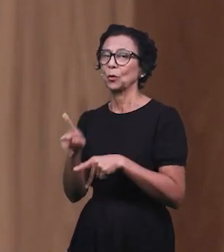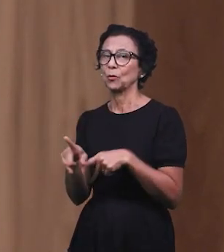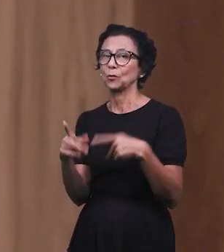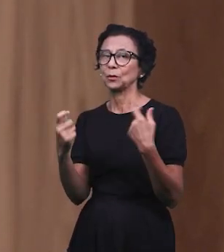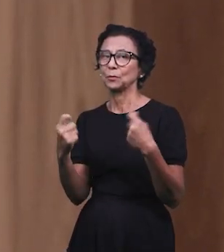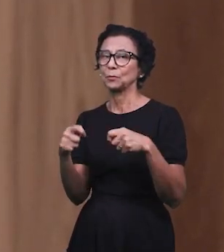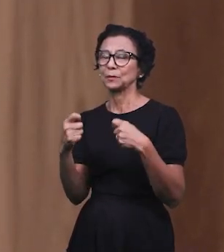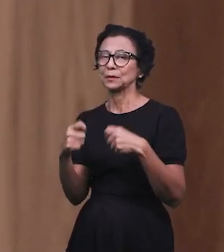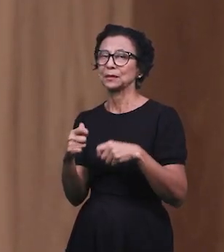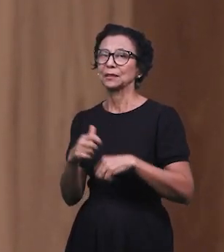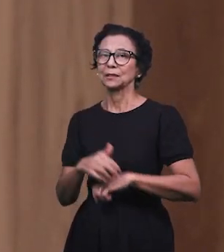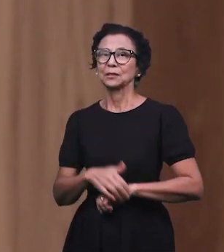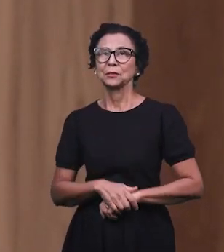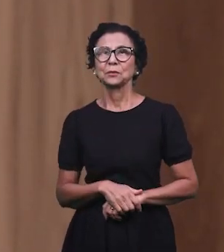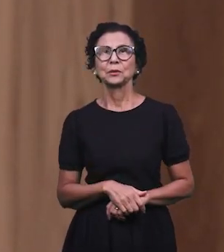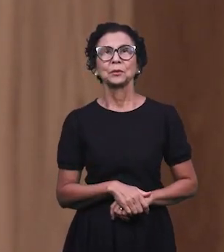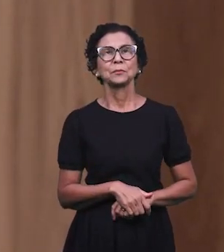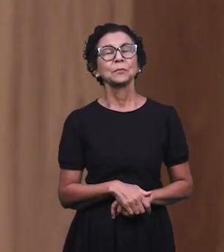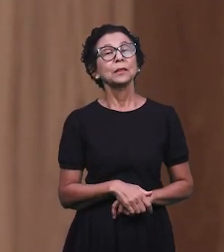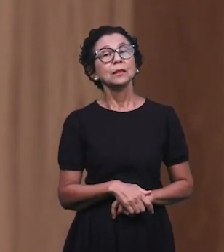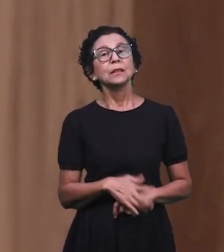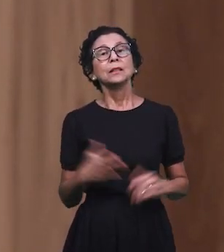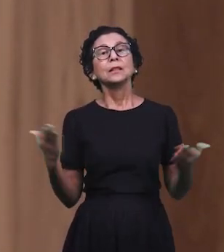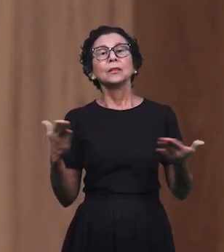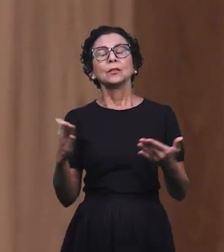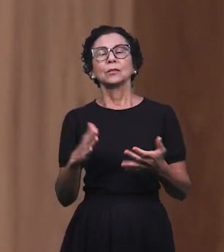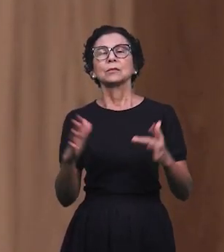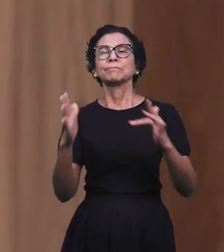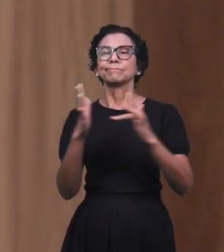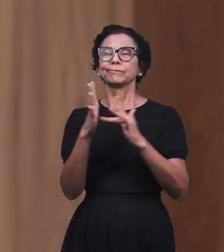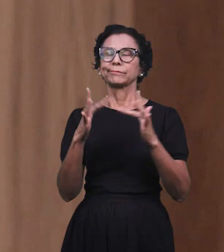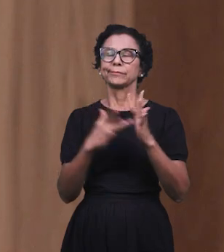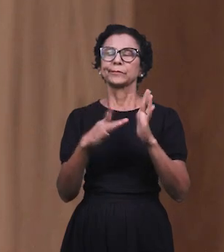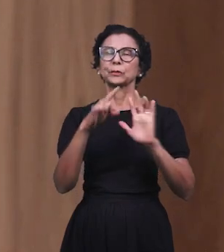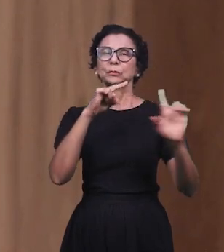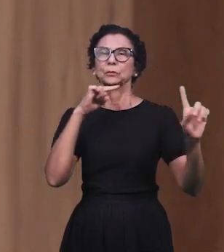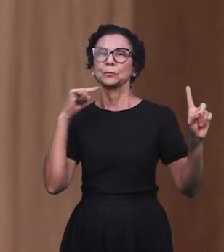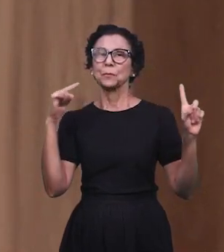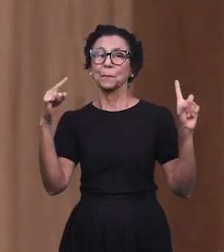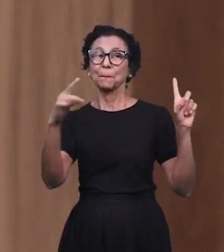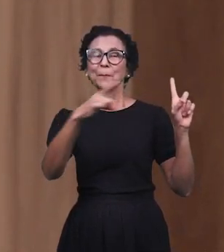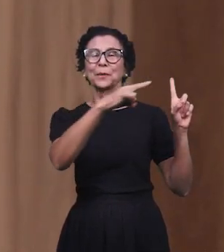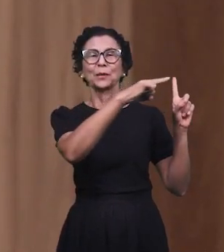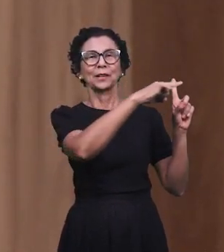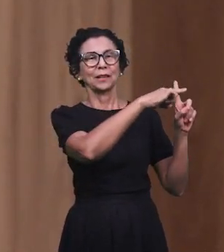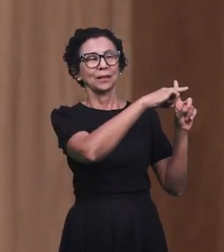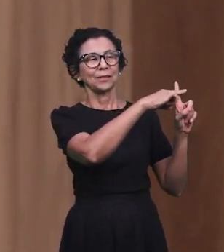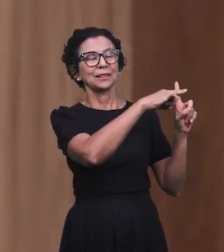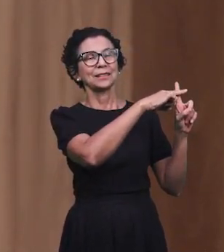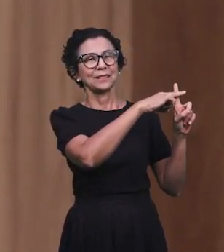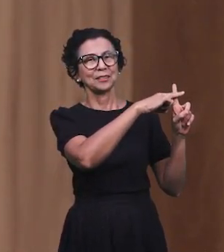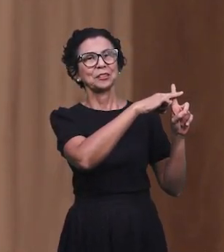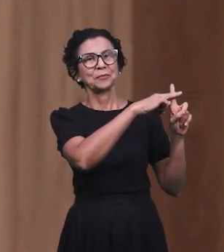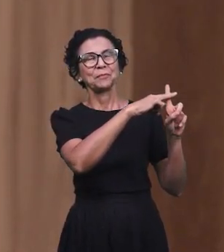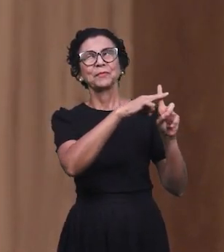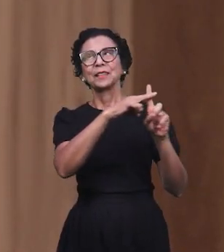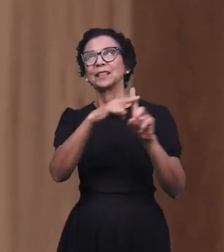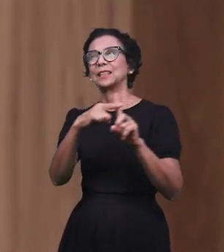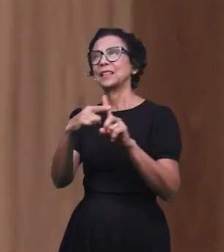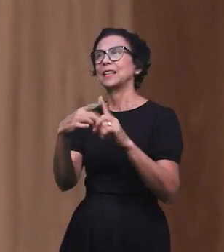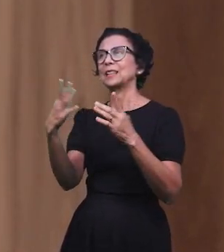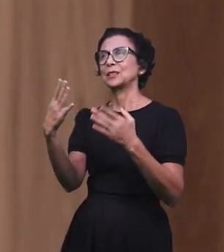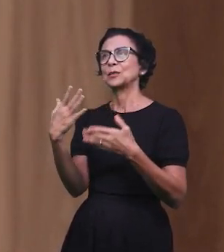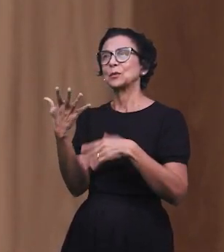cruz ali, ele foi ali e nos atraiu, né? Nós fomos atraídos pelo Senhor ali naquela cruz ali,